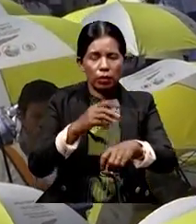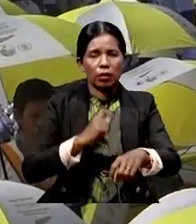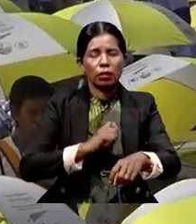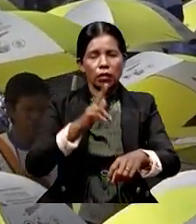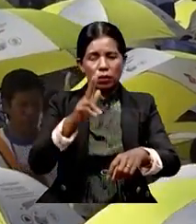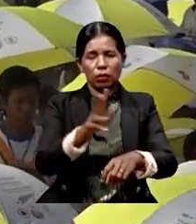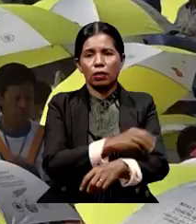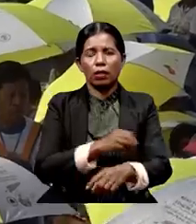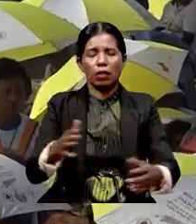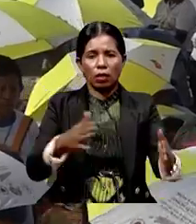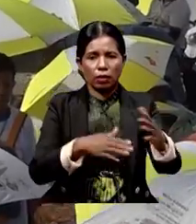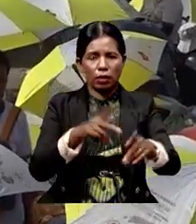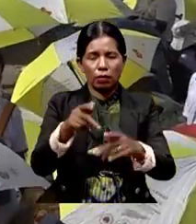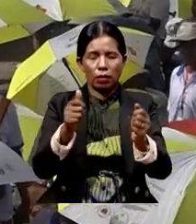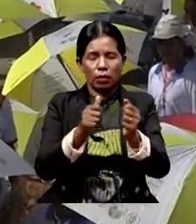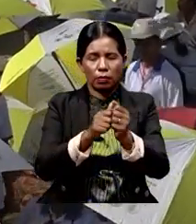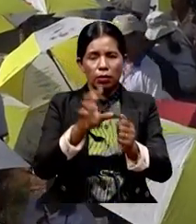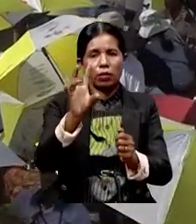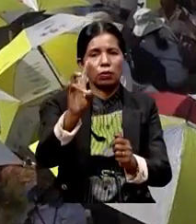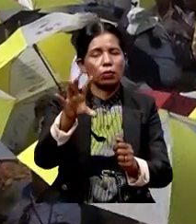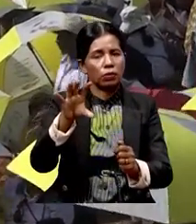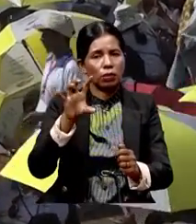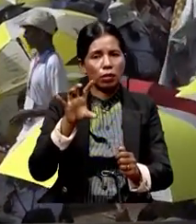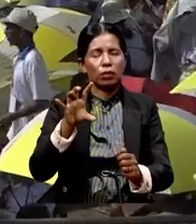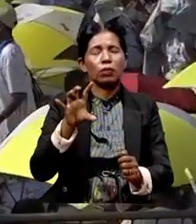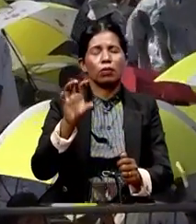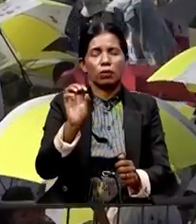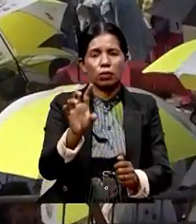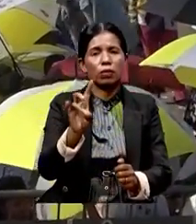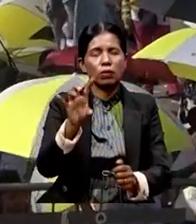nebe halibur ema besi krihun atus hitu. Aderitu Simenes, Bimida Simenes, GMN.